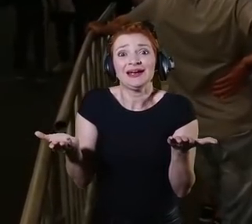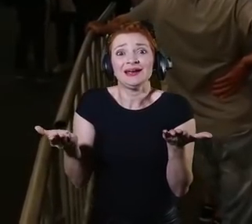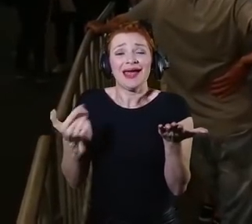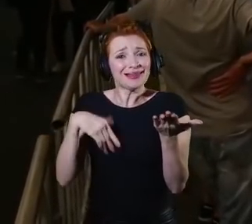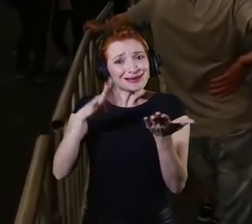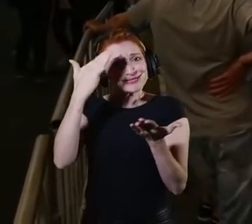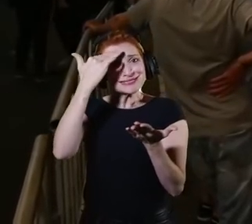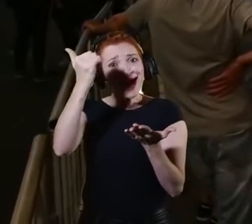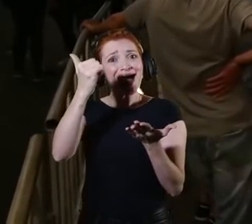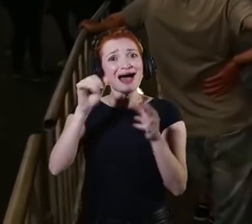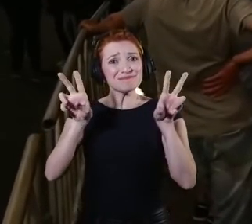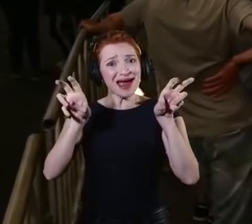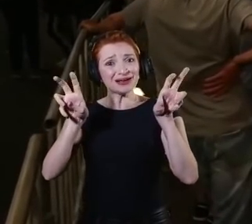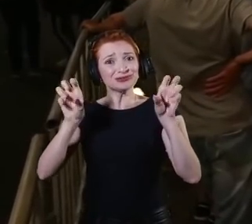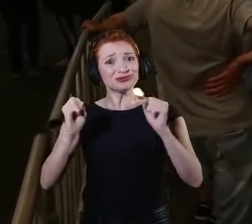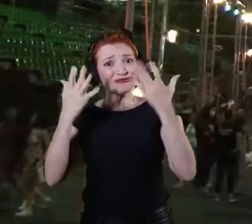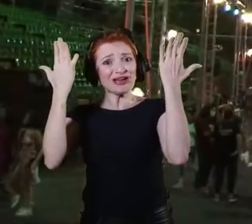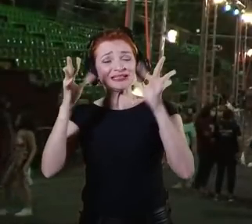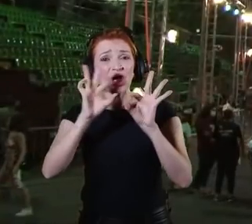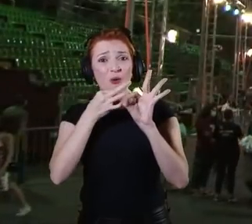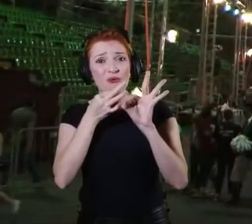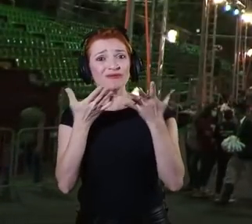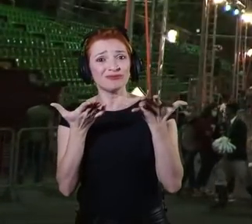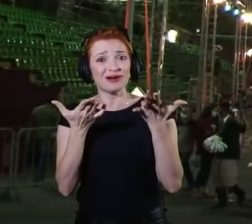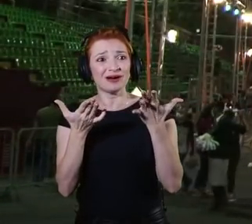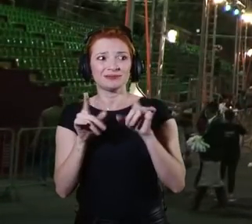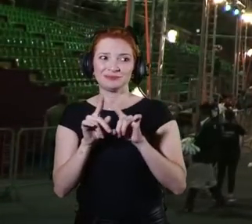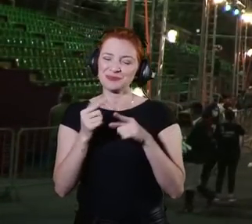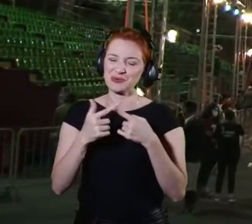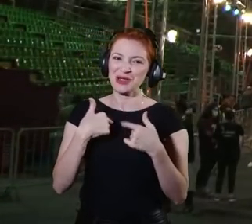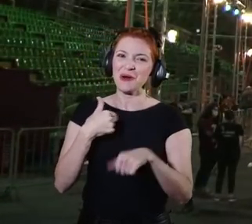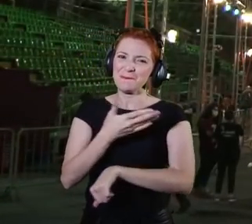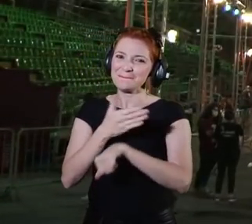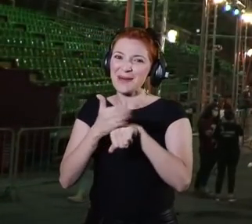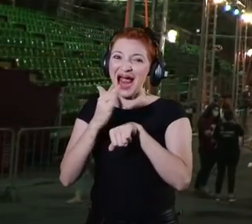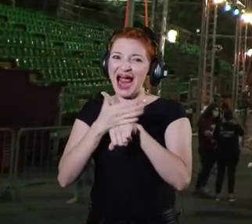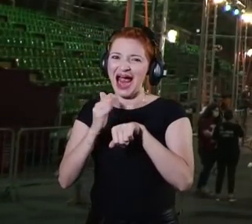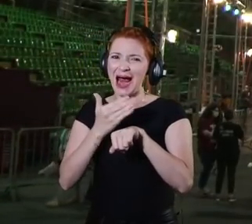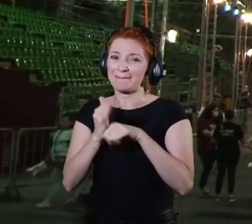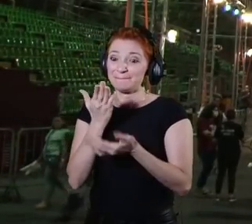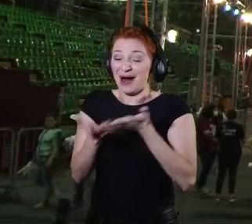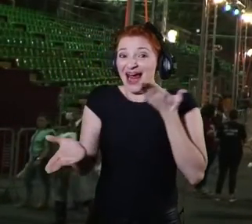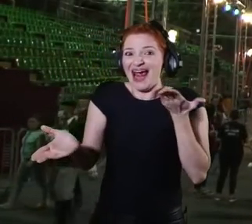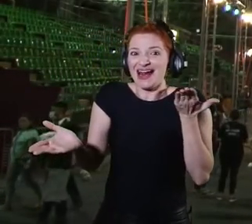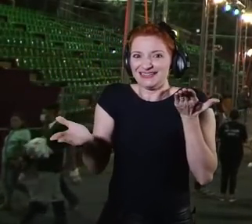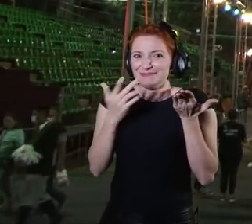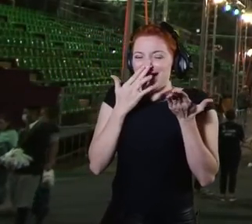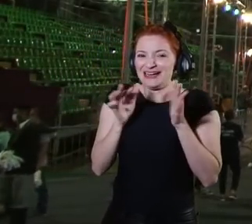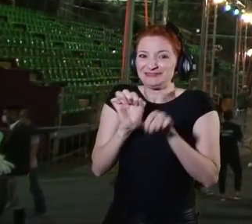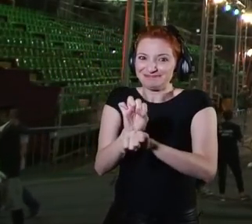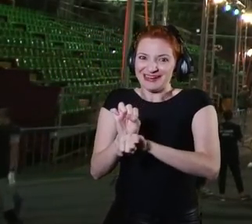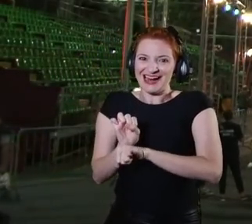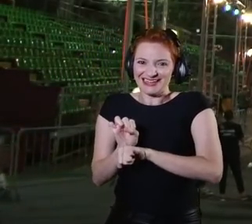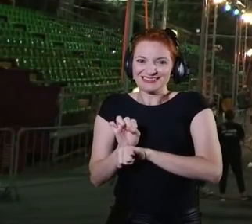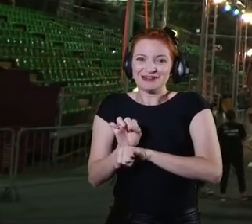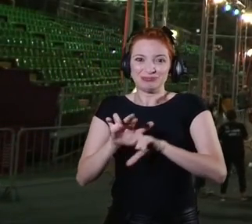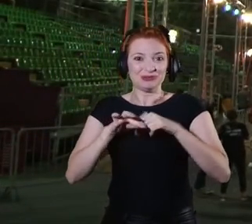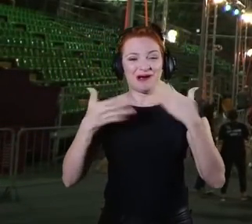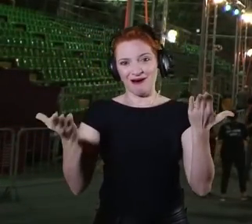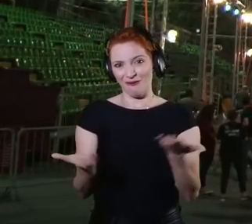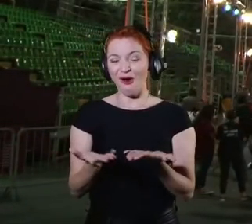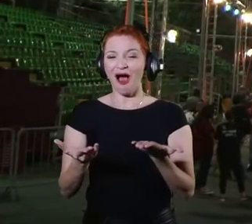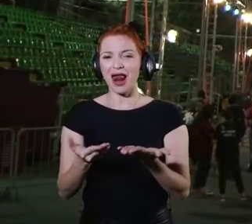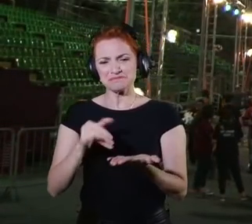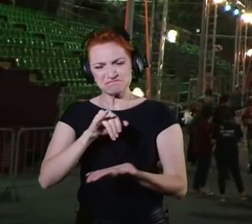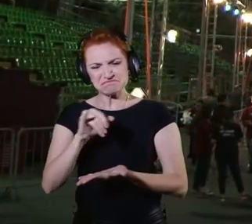não domina, que é a Festa da Uva. É. Nós acabamos perdendo um pouco a prática, né? Então, tá vivenciando tudo isso, foi uma baita de uma oportunidade,